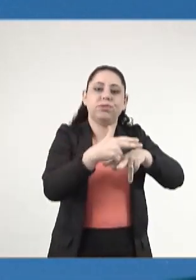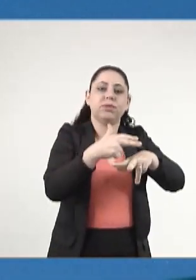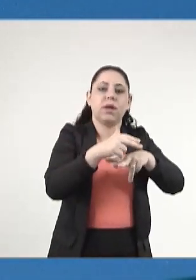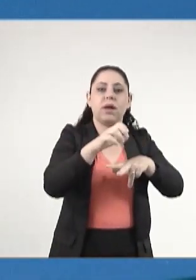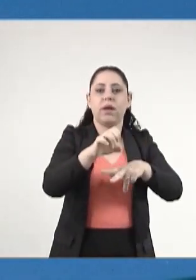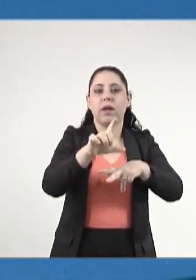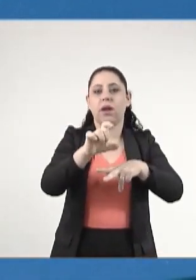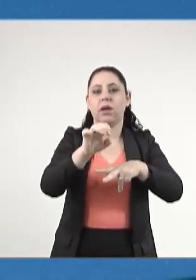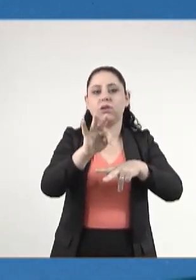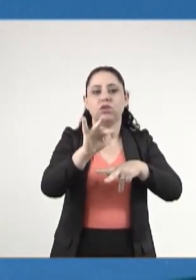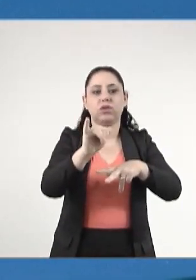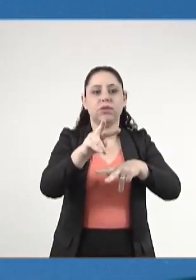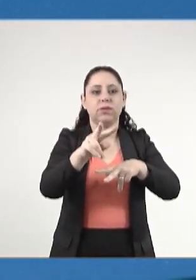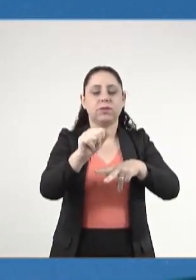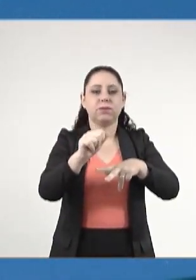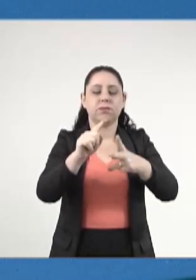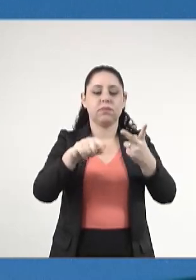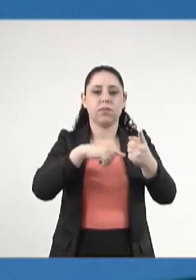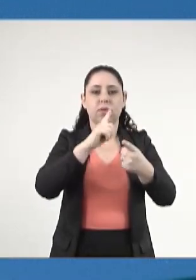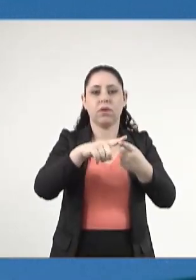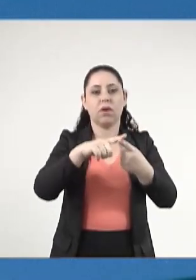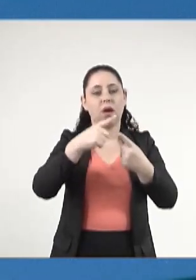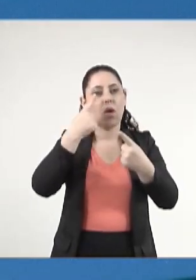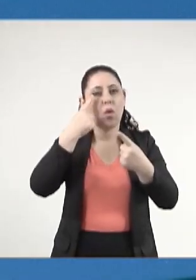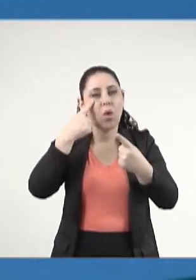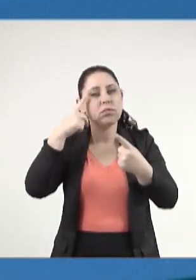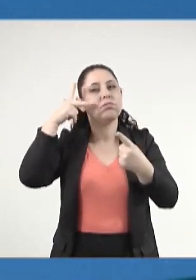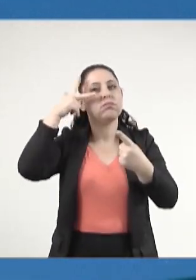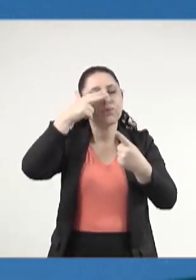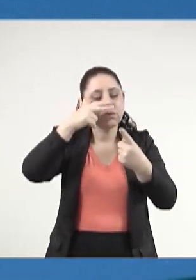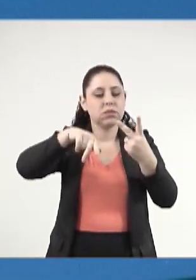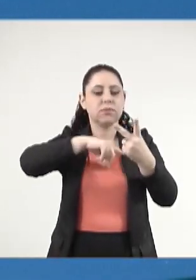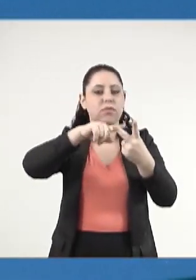diversas especialidades, entre elas oftalmologia,